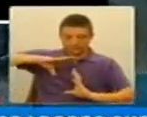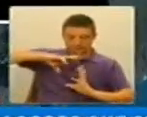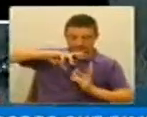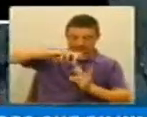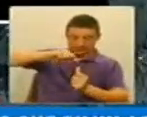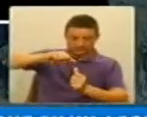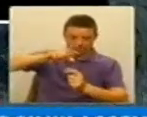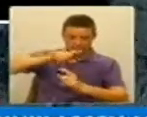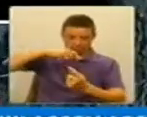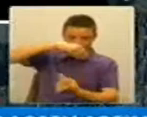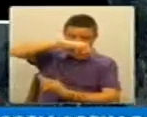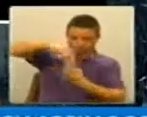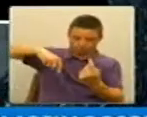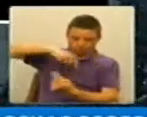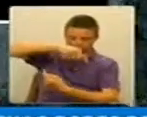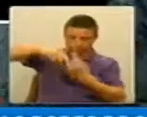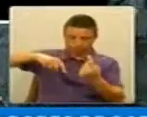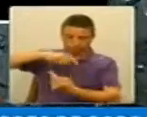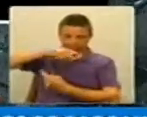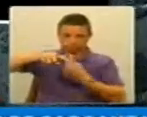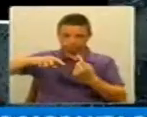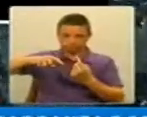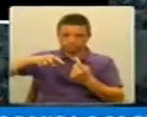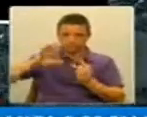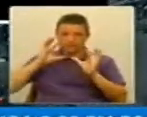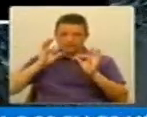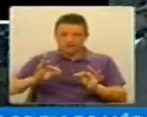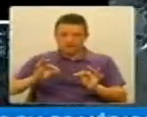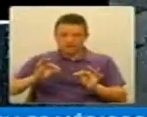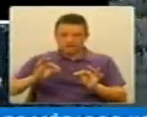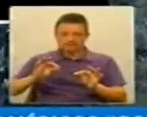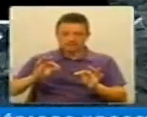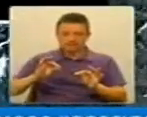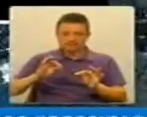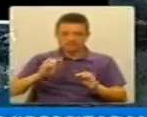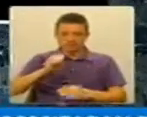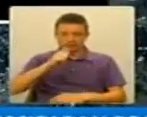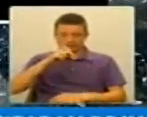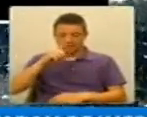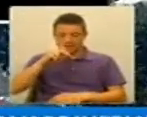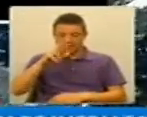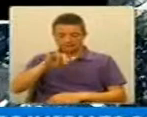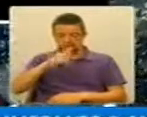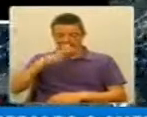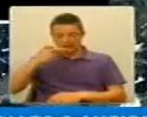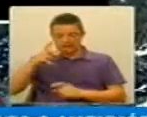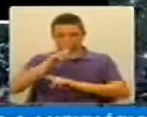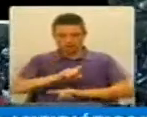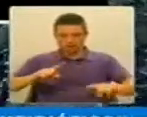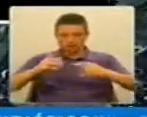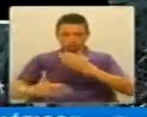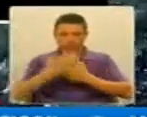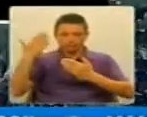não roda como se estivesse, por exemplo, no fundo de um prato à volta da galáxia. Digo-te já que a Terra, ou melhor, a Terra não, o Sol demora cerca